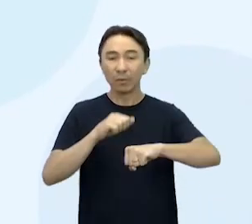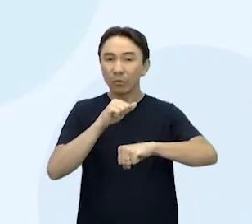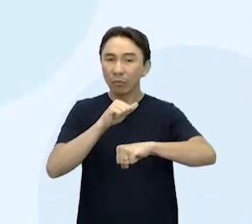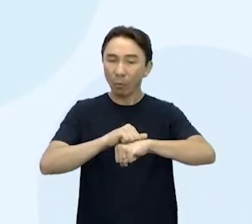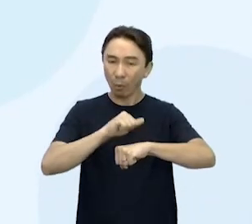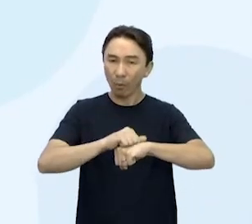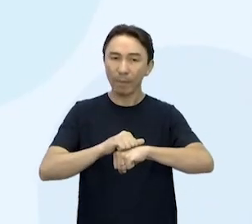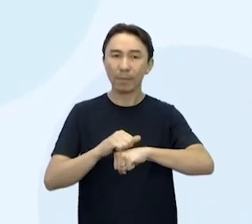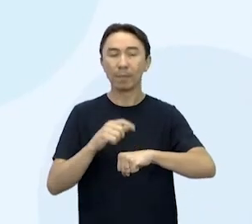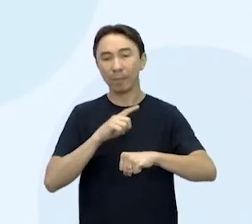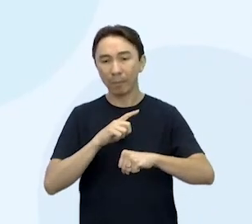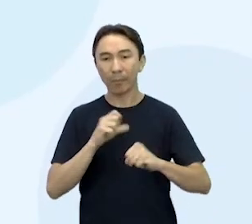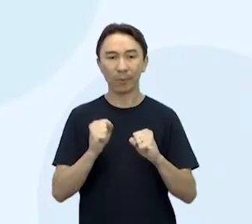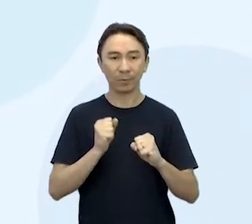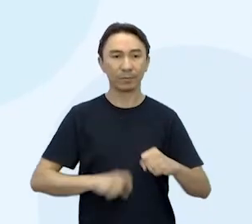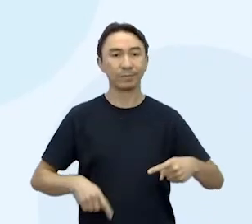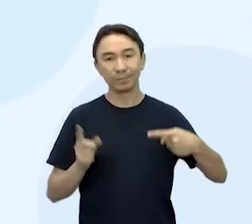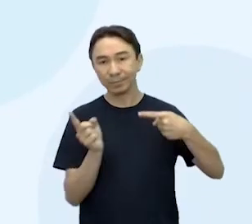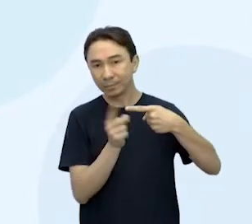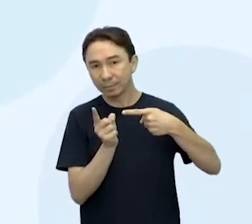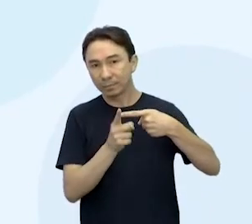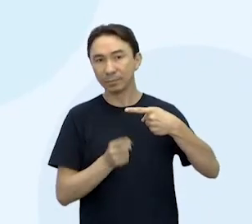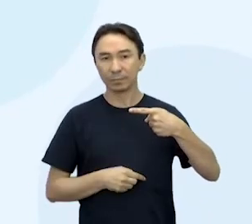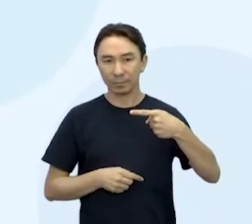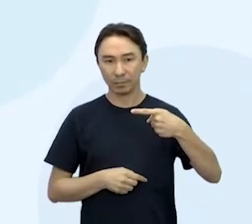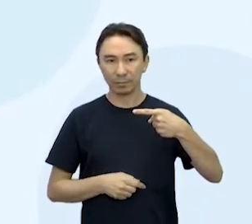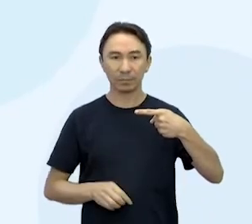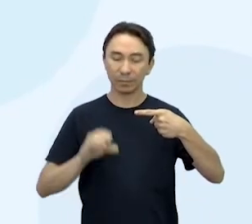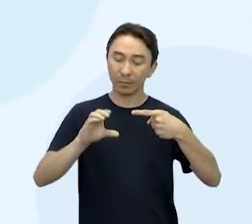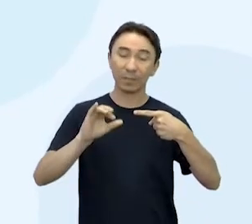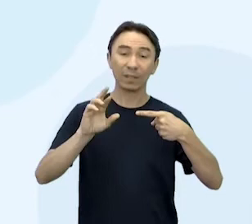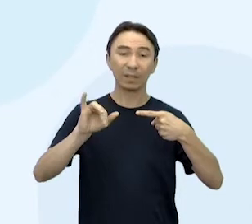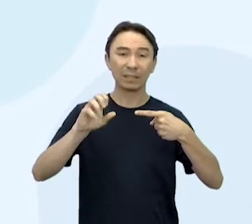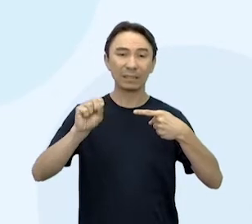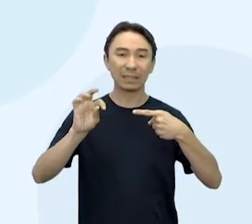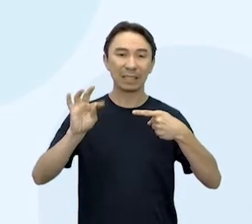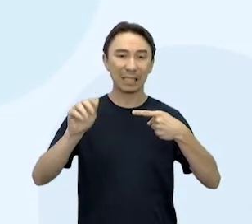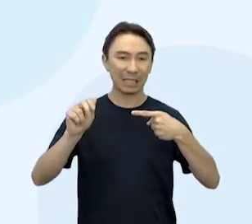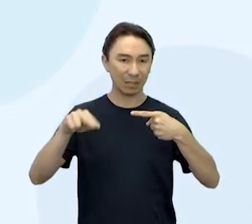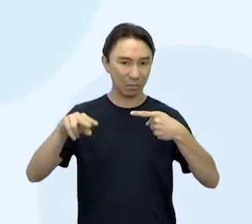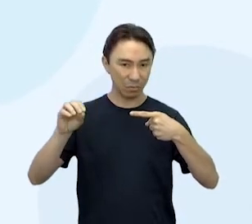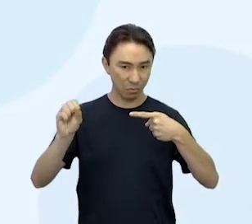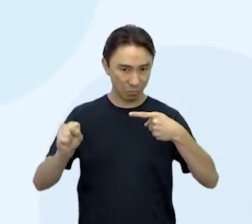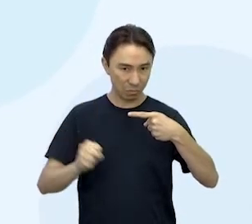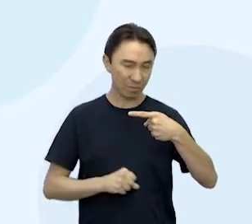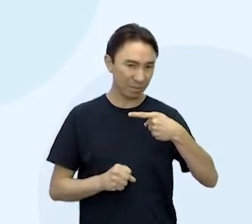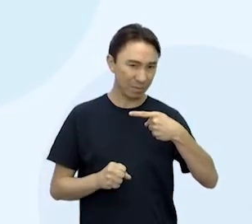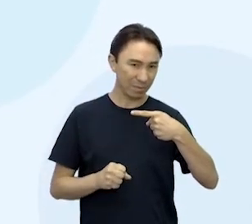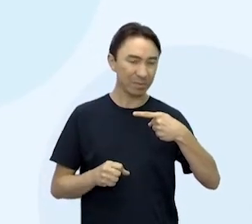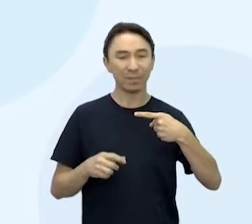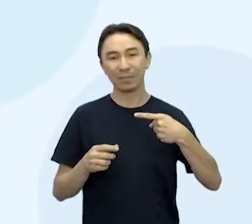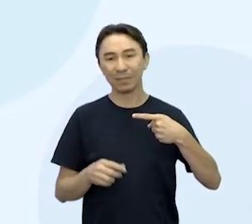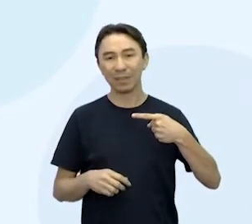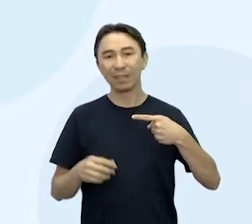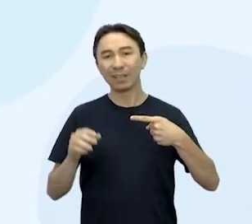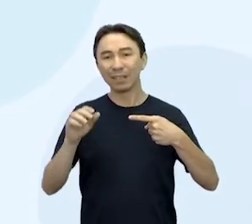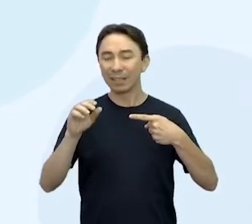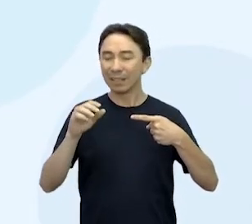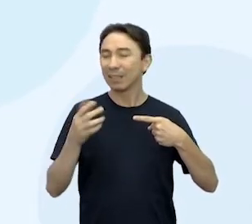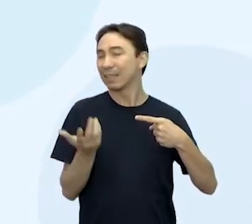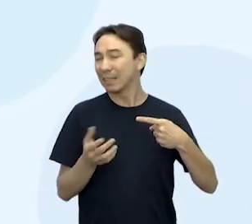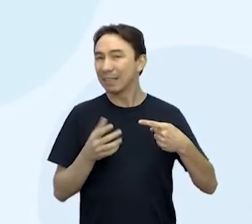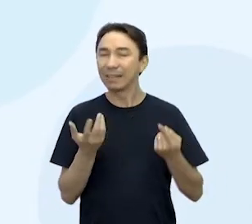sólidos, eles podem ser classificados em cristalinos ou amorfos, tá? Então, um sólido amorfo, ele não